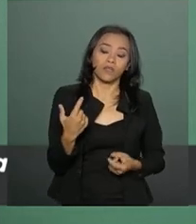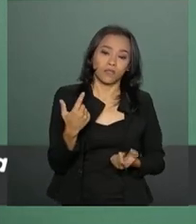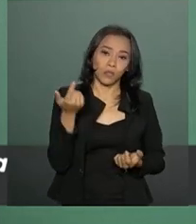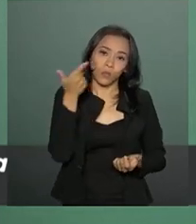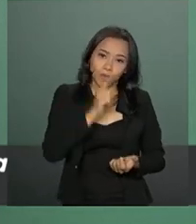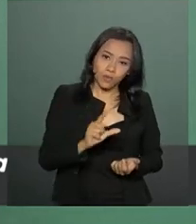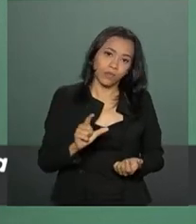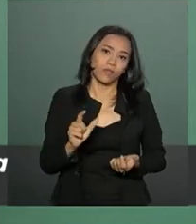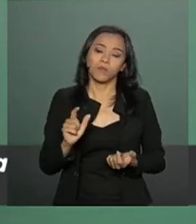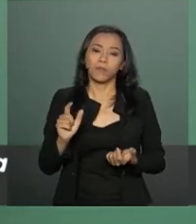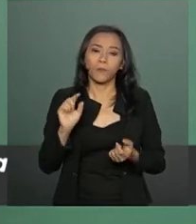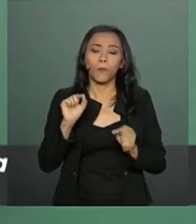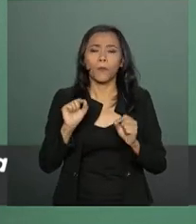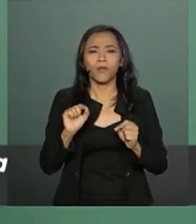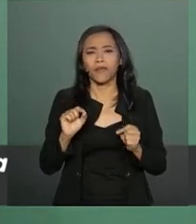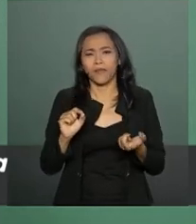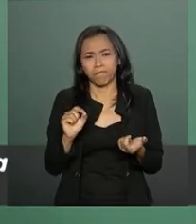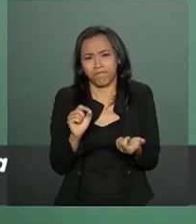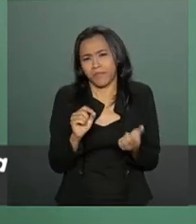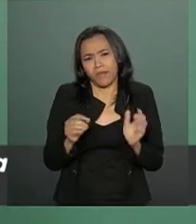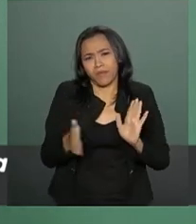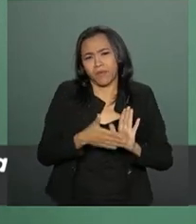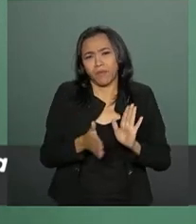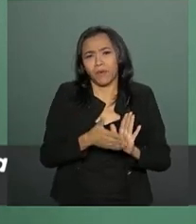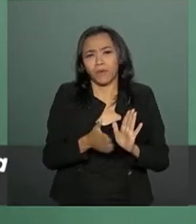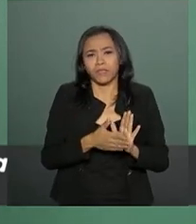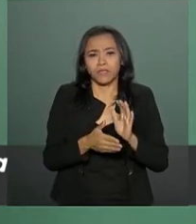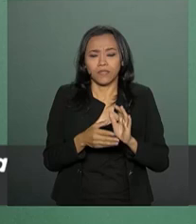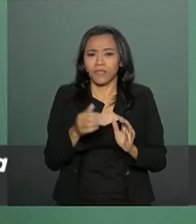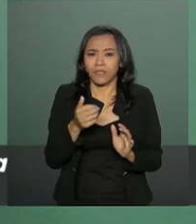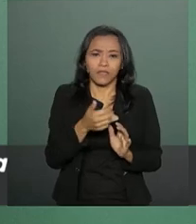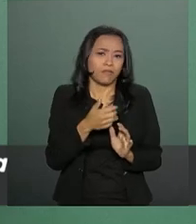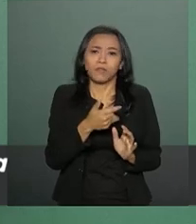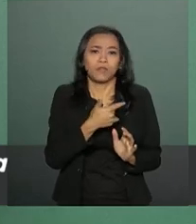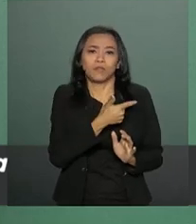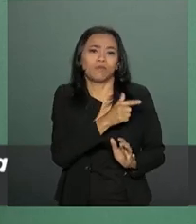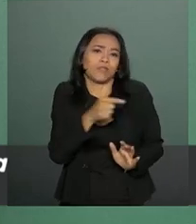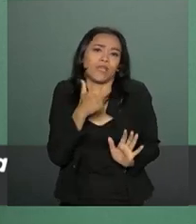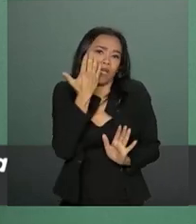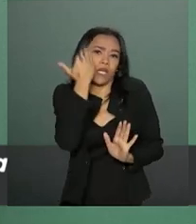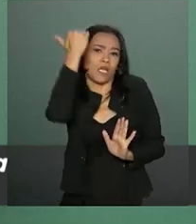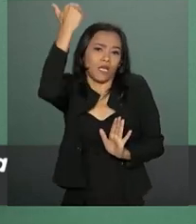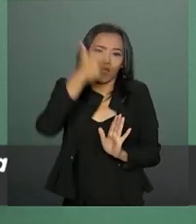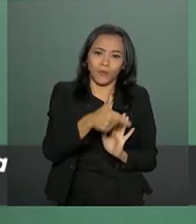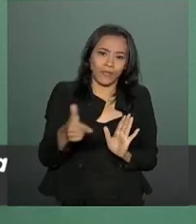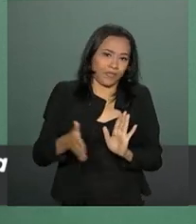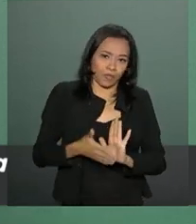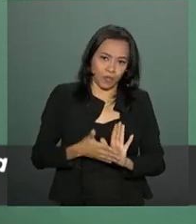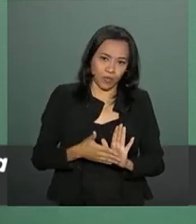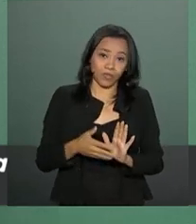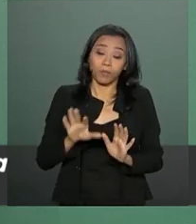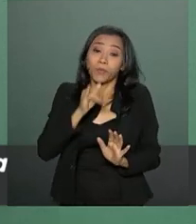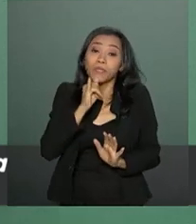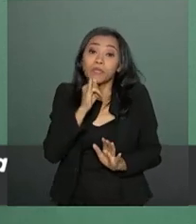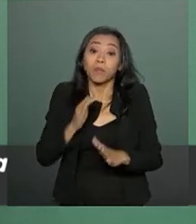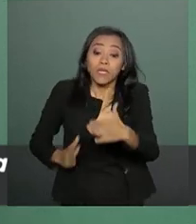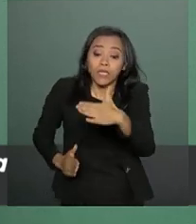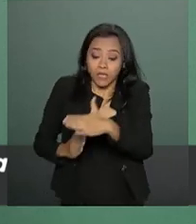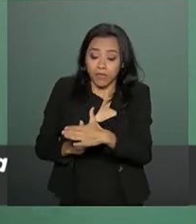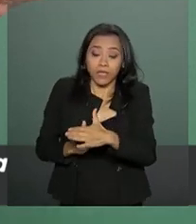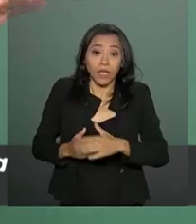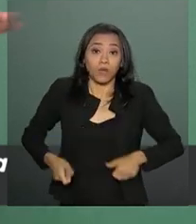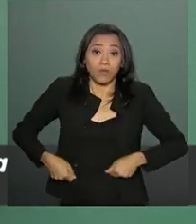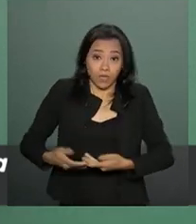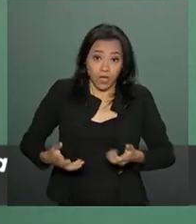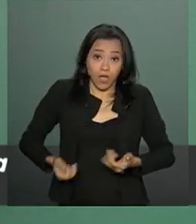supostamente em populares por exemplo o teto nos gastos públicos quando se dizia que nós vivemos não é acabar com